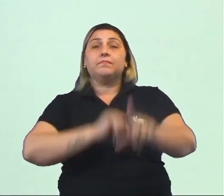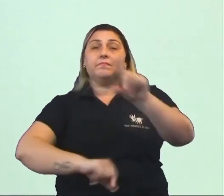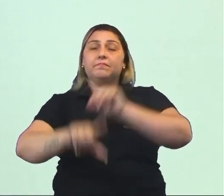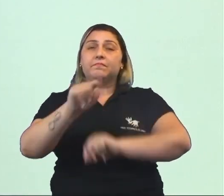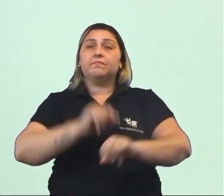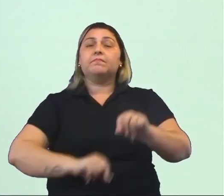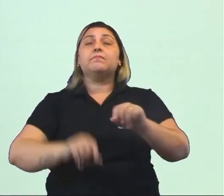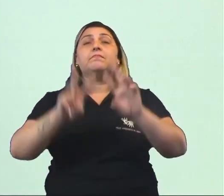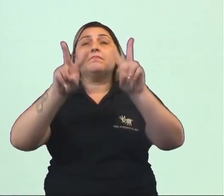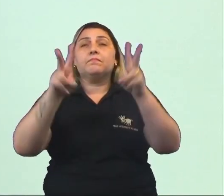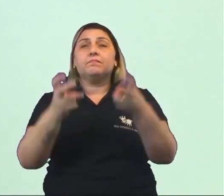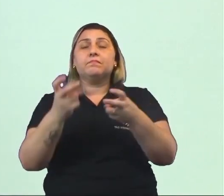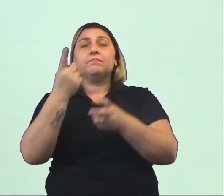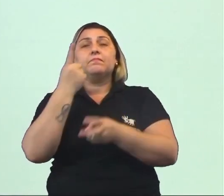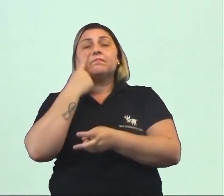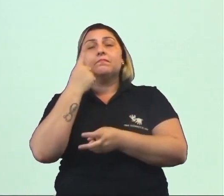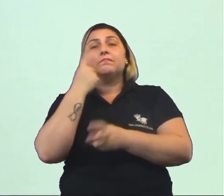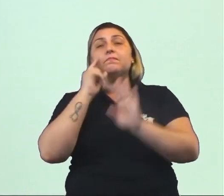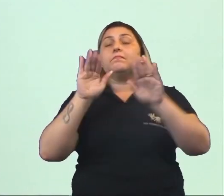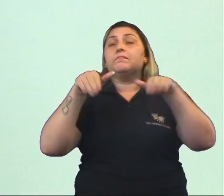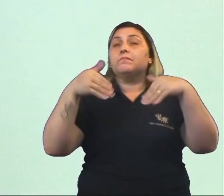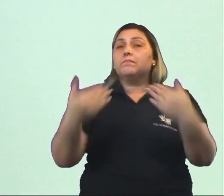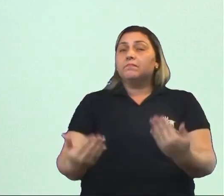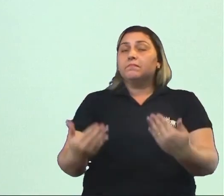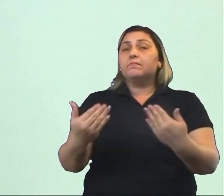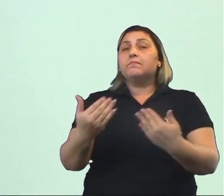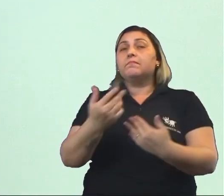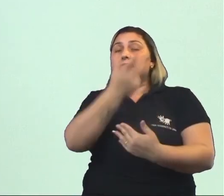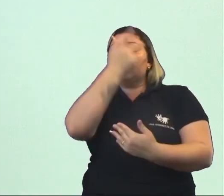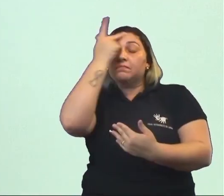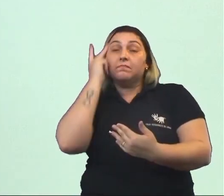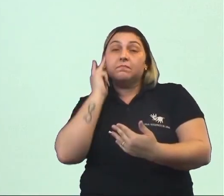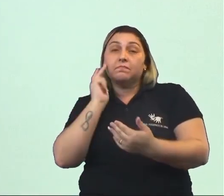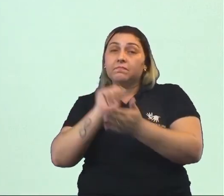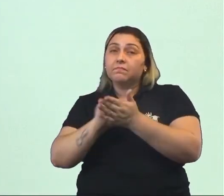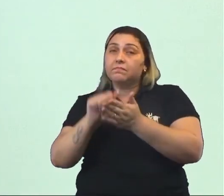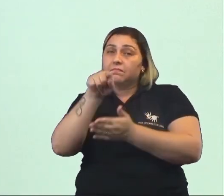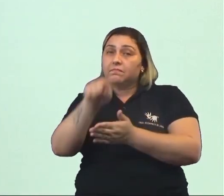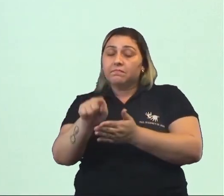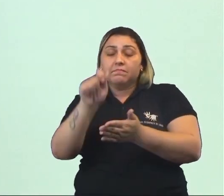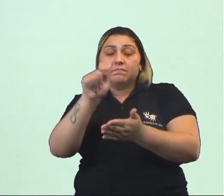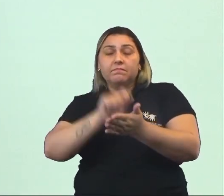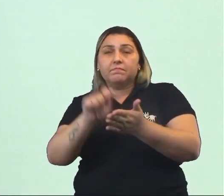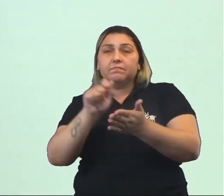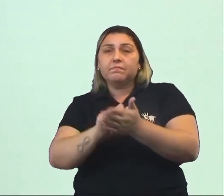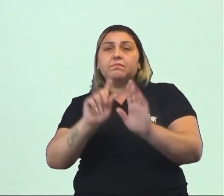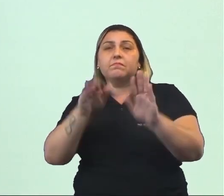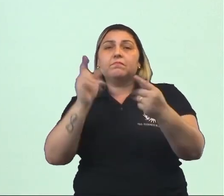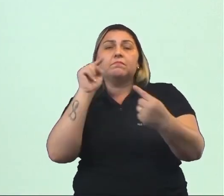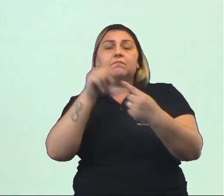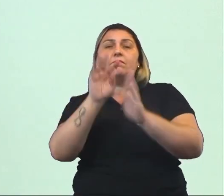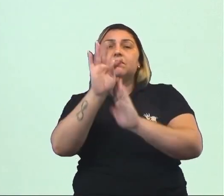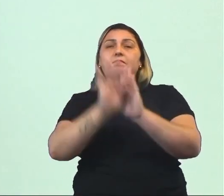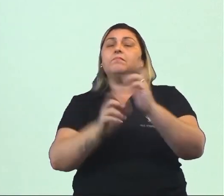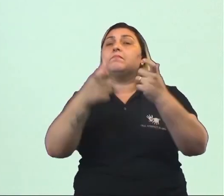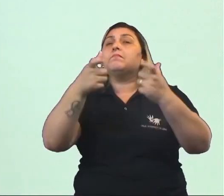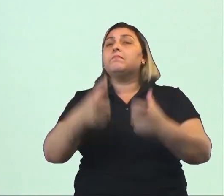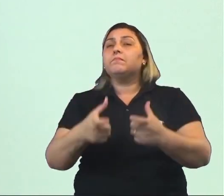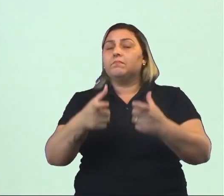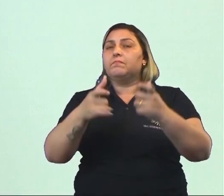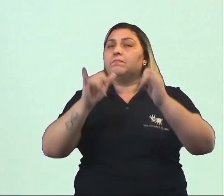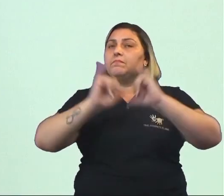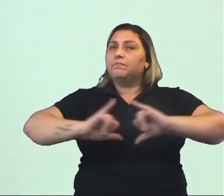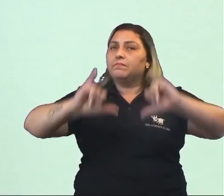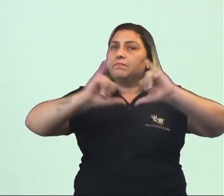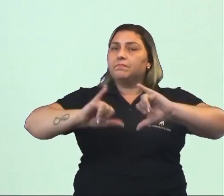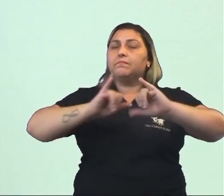o tema, observem qual é o seu público-alvo, qual é o objetivo do seu texto, onde o seu texto será